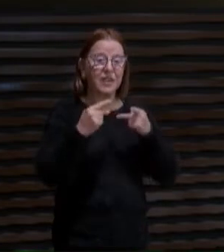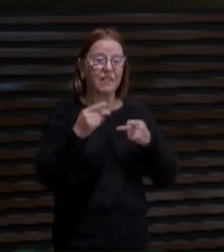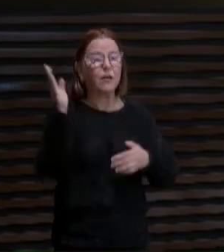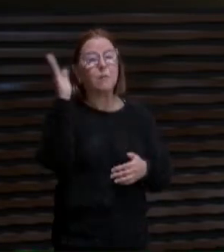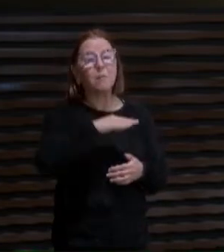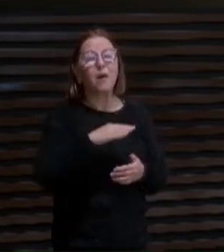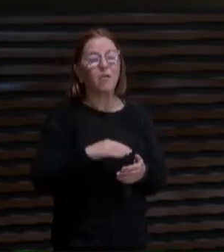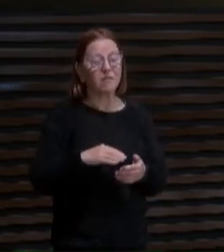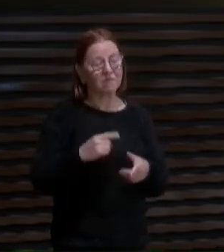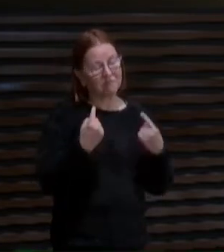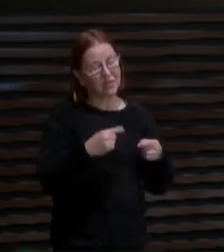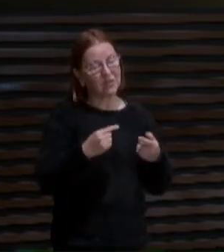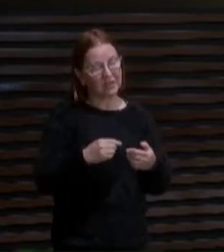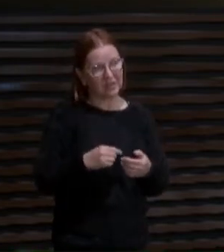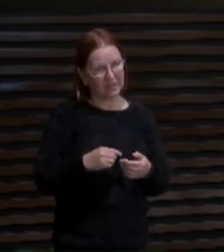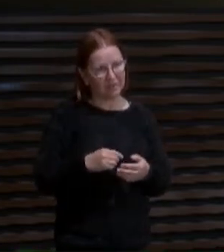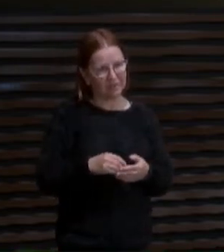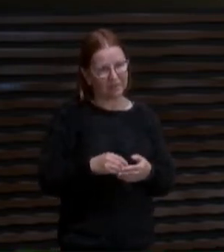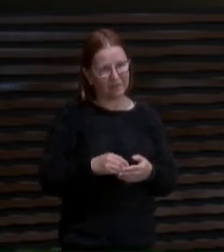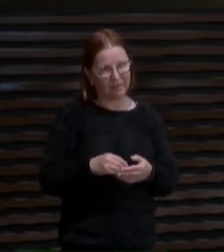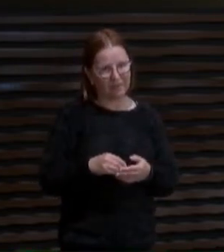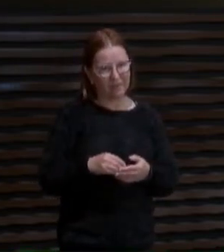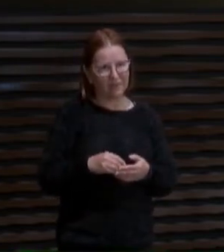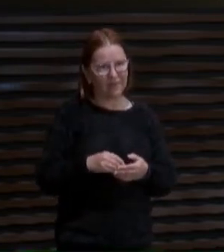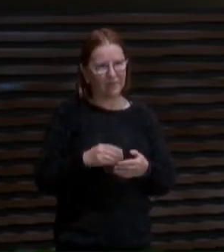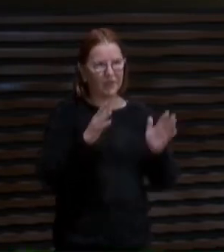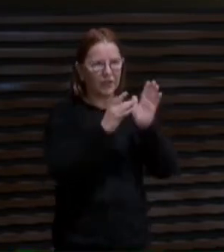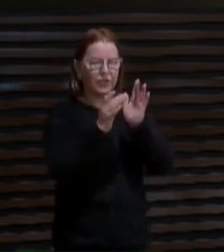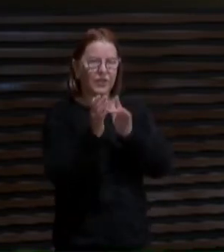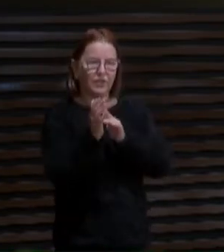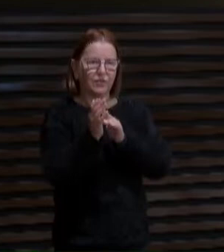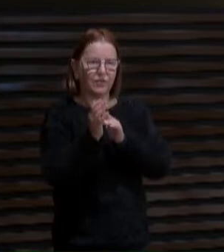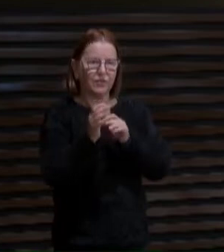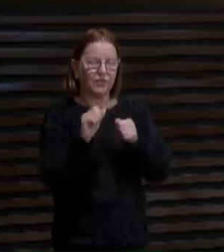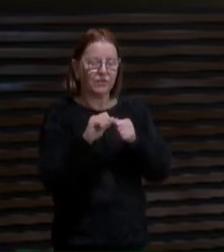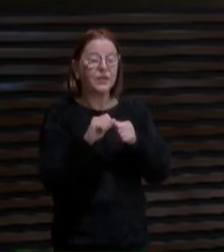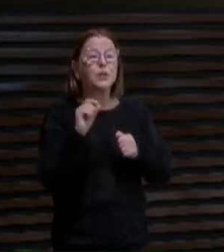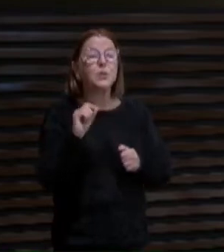lembra como que Jesus reagiu quando ele era defamado